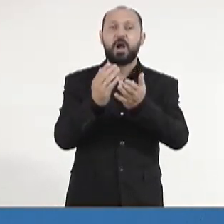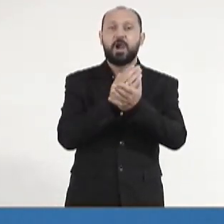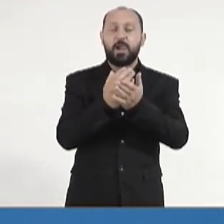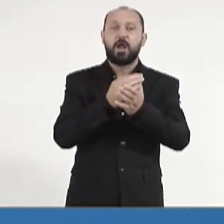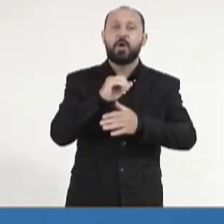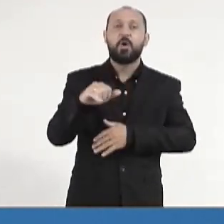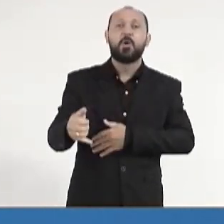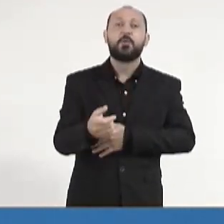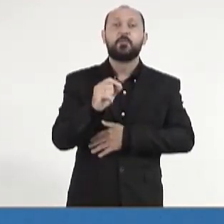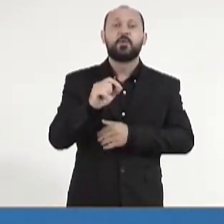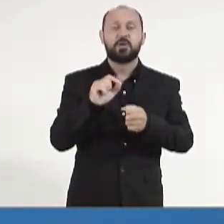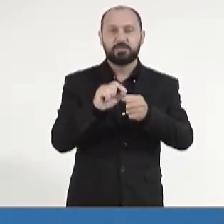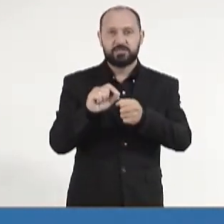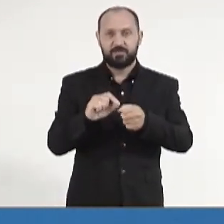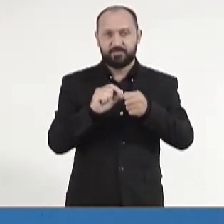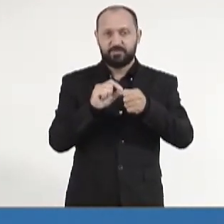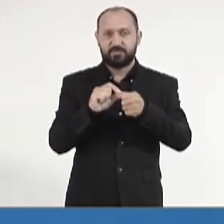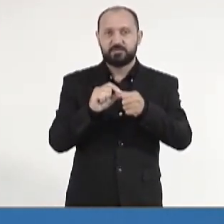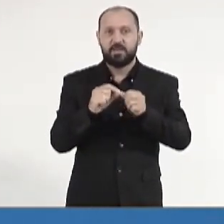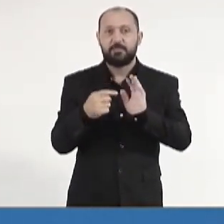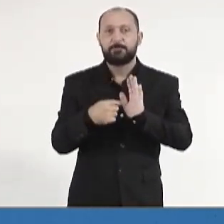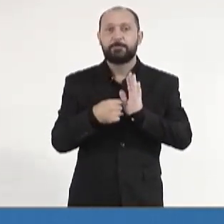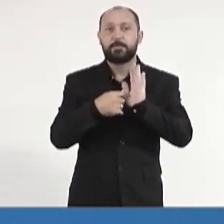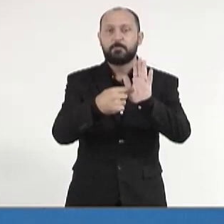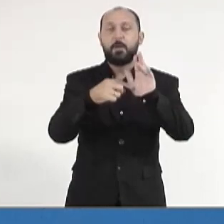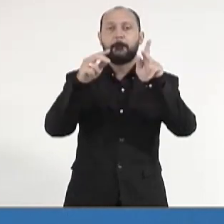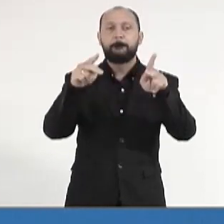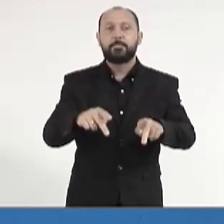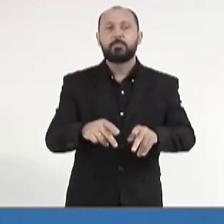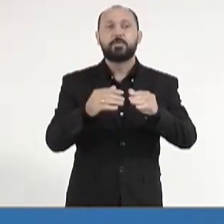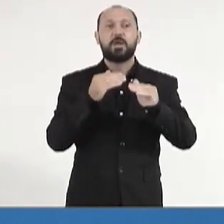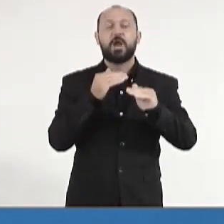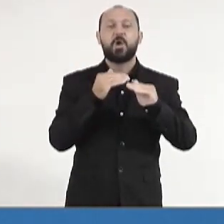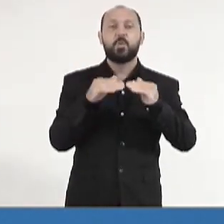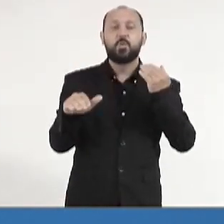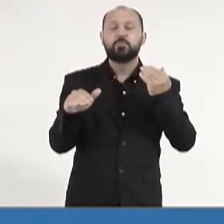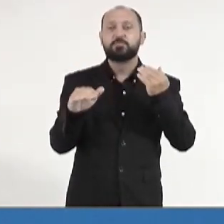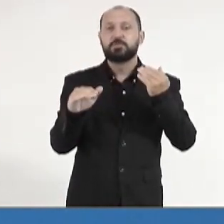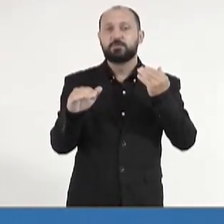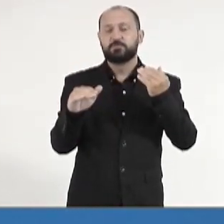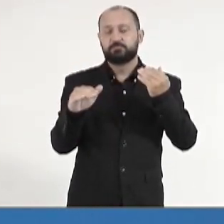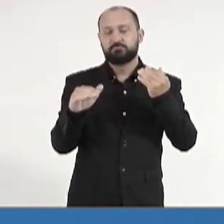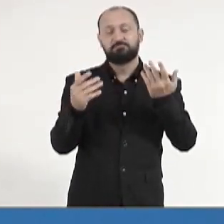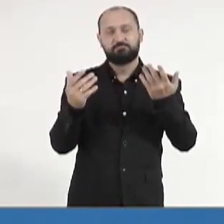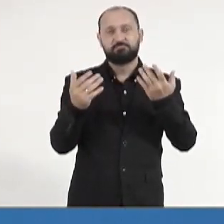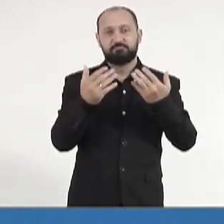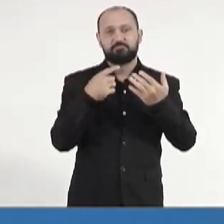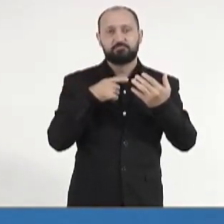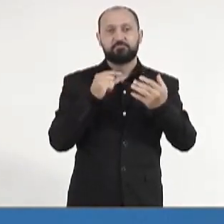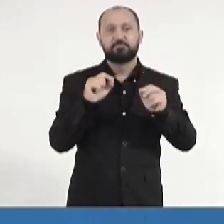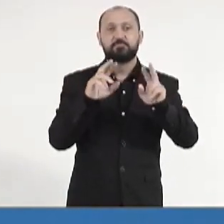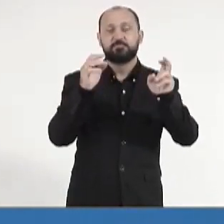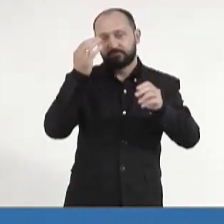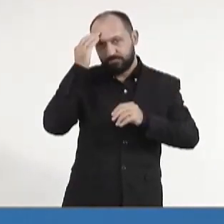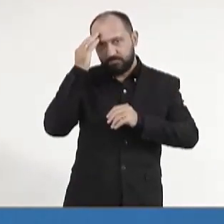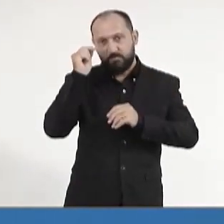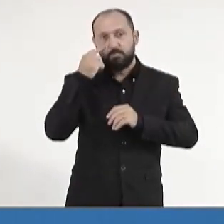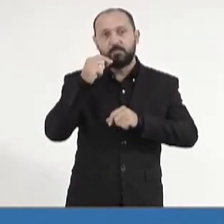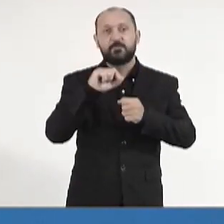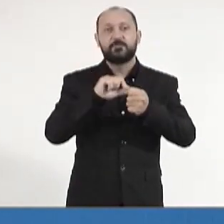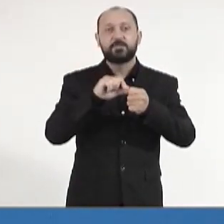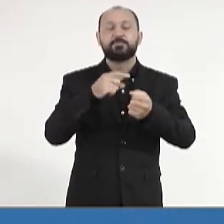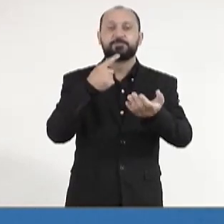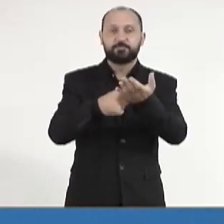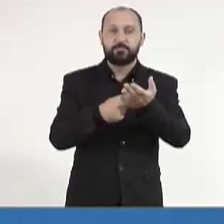dada a oportunidade para que haja uma manifestação pública com relação a esse entendimento